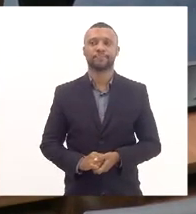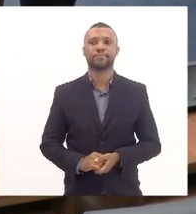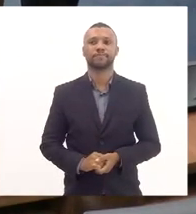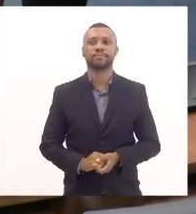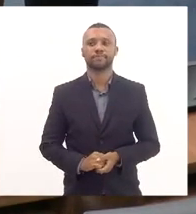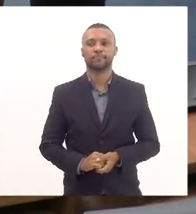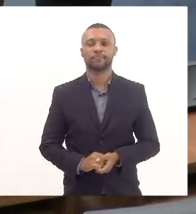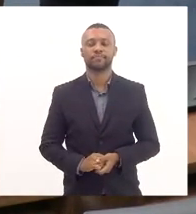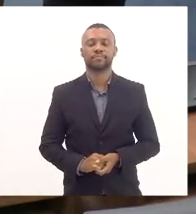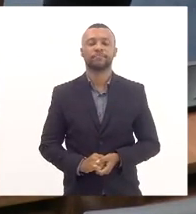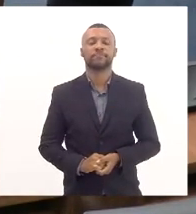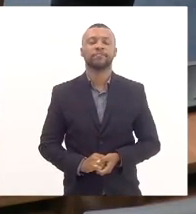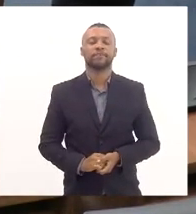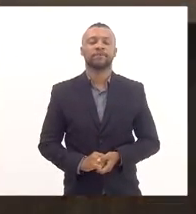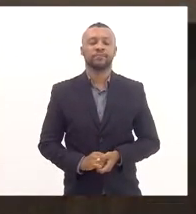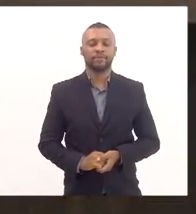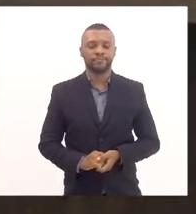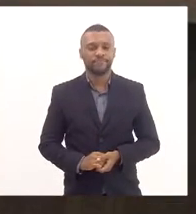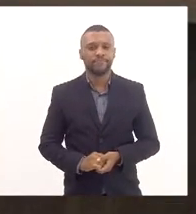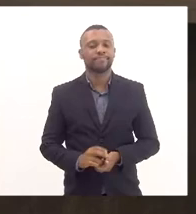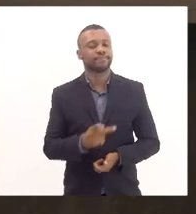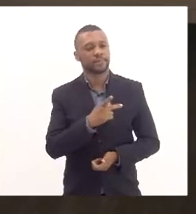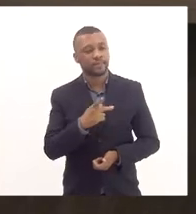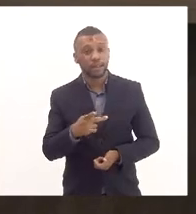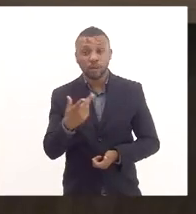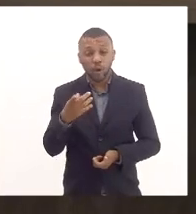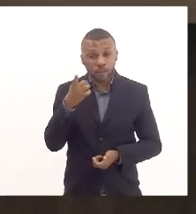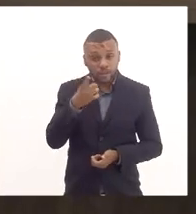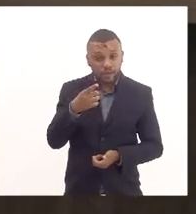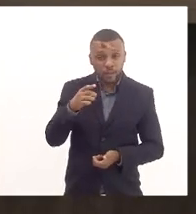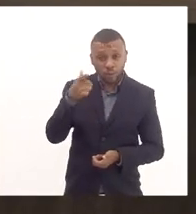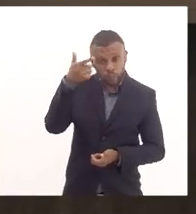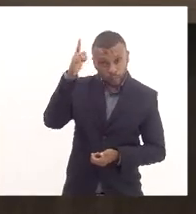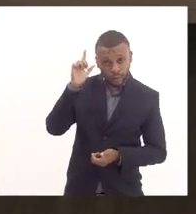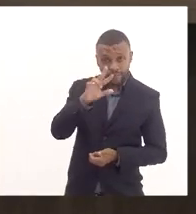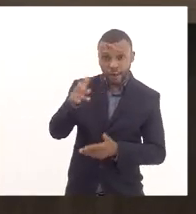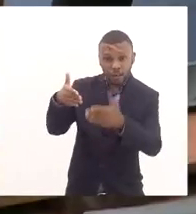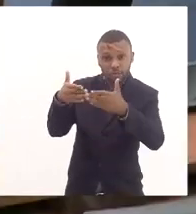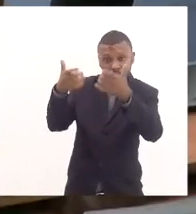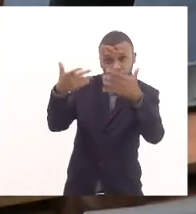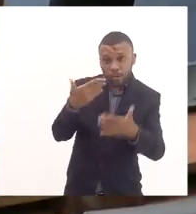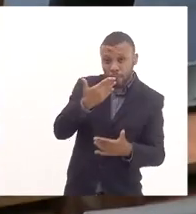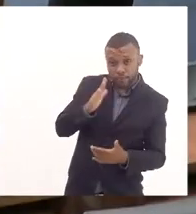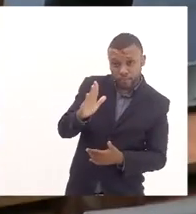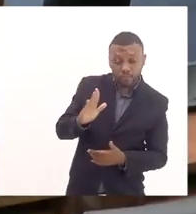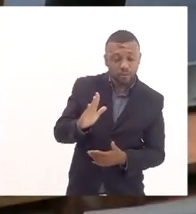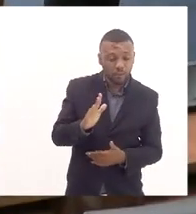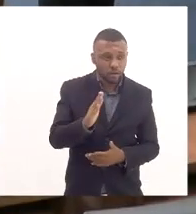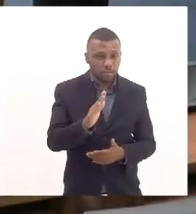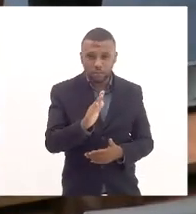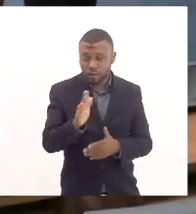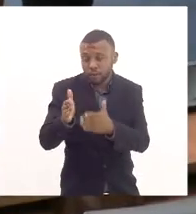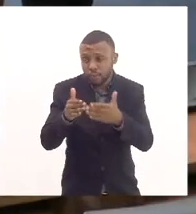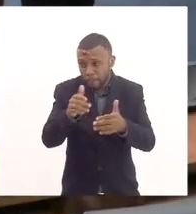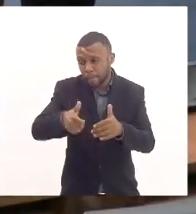o presidente Deputado Luiz Paulo vai se manifestantes questão de ordem por favor e